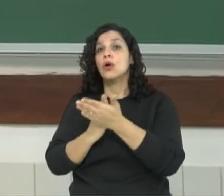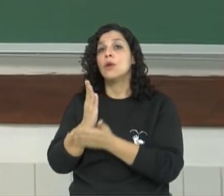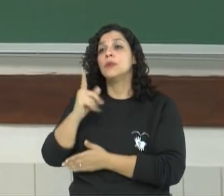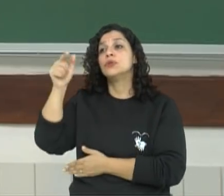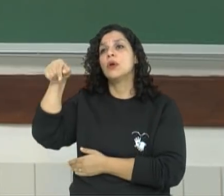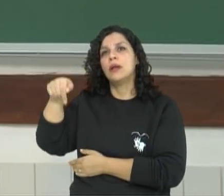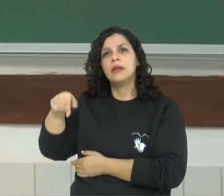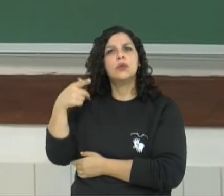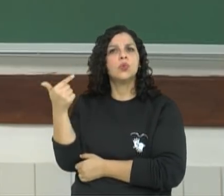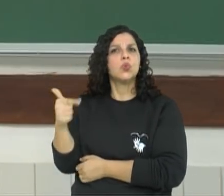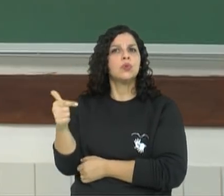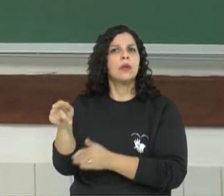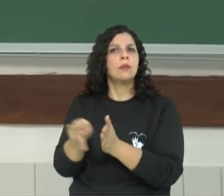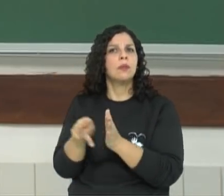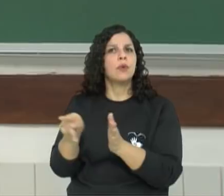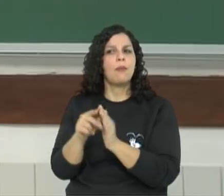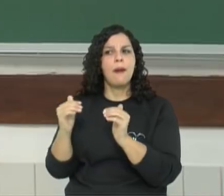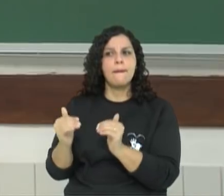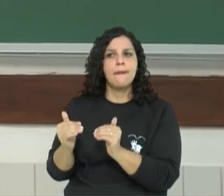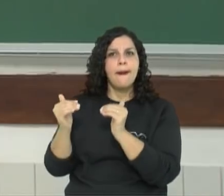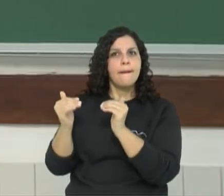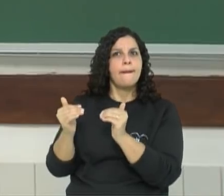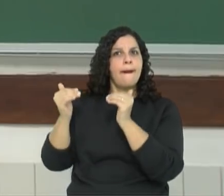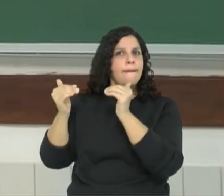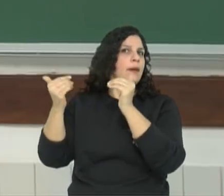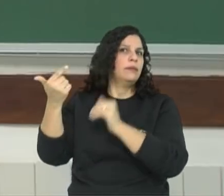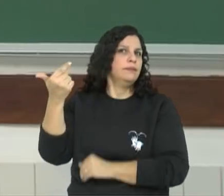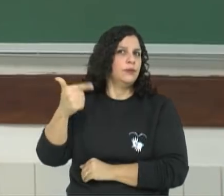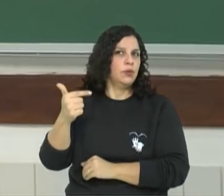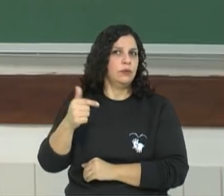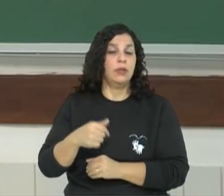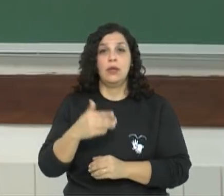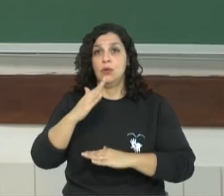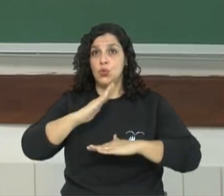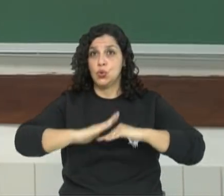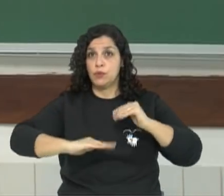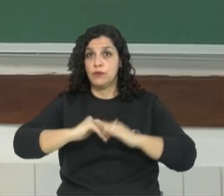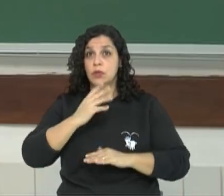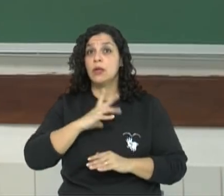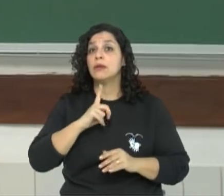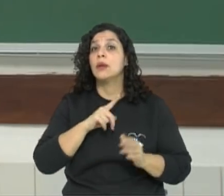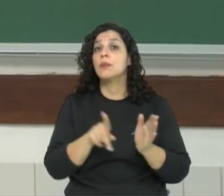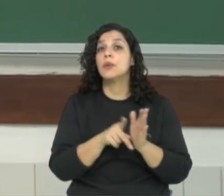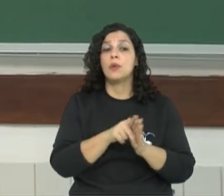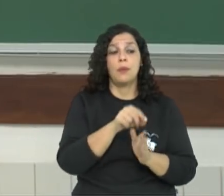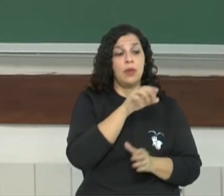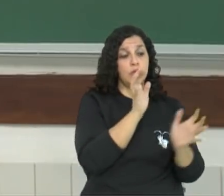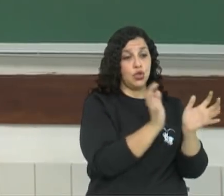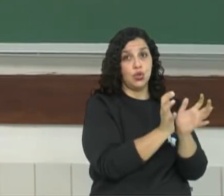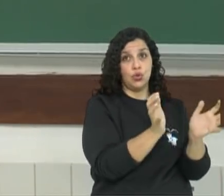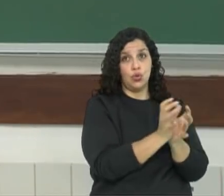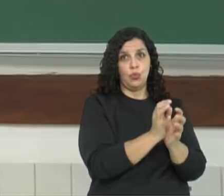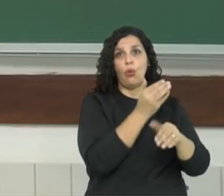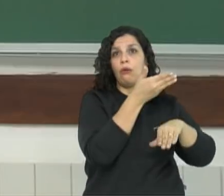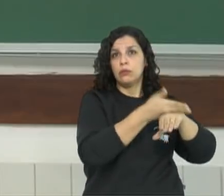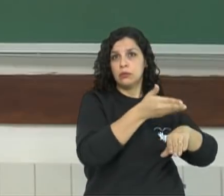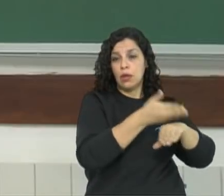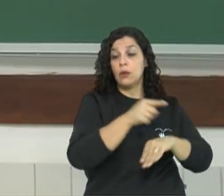Tailândia, não existe essa graduação. Os atletas são só divididos entre amadores e